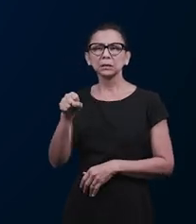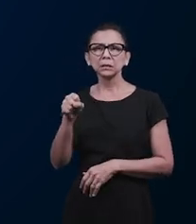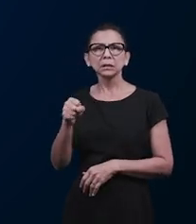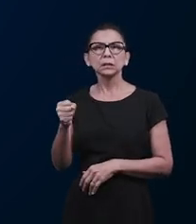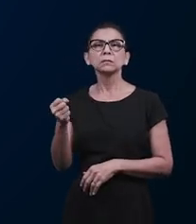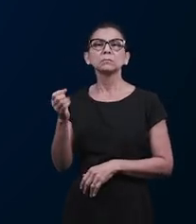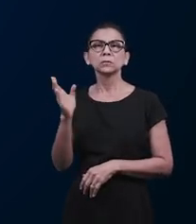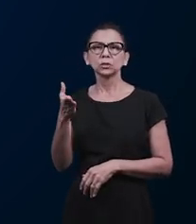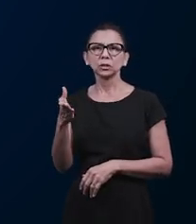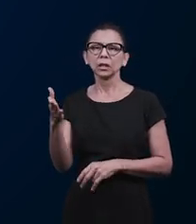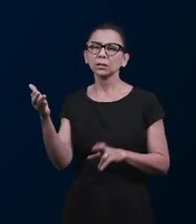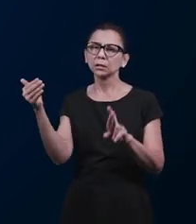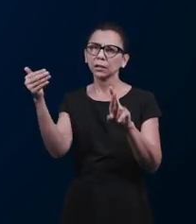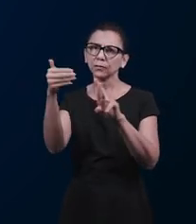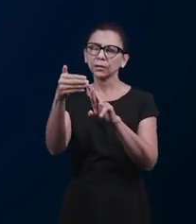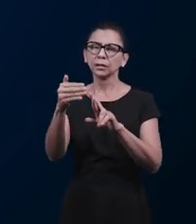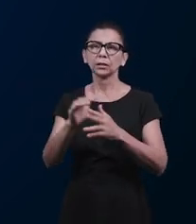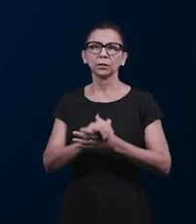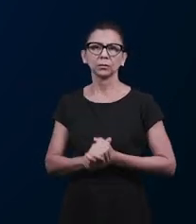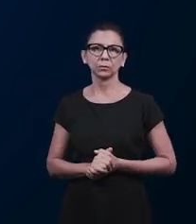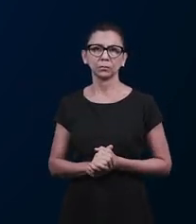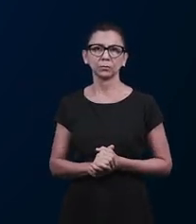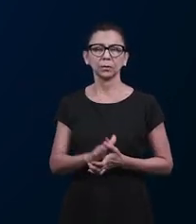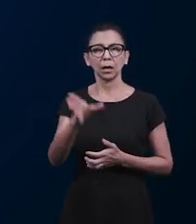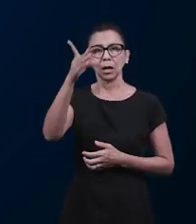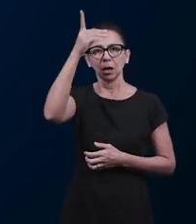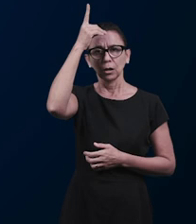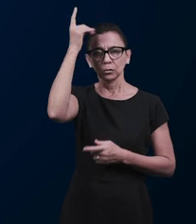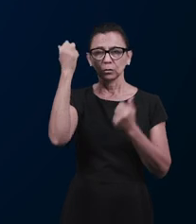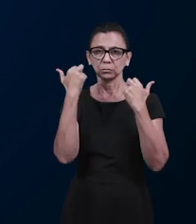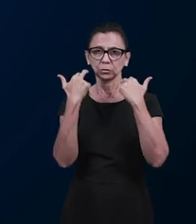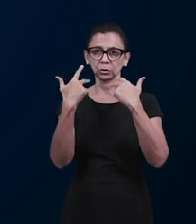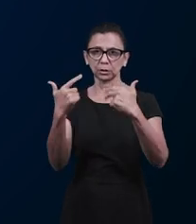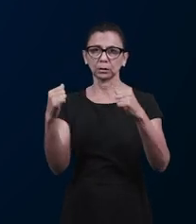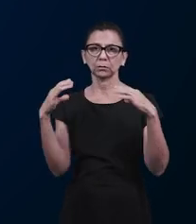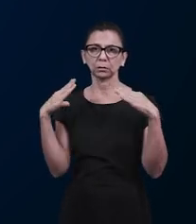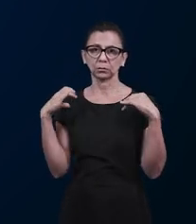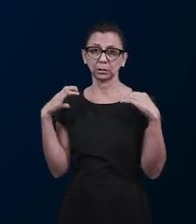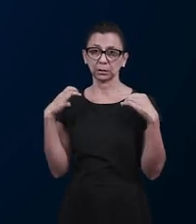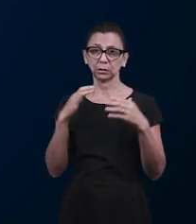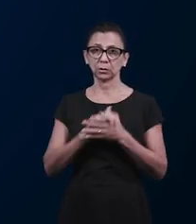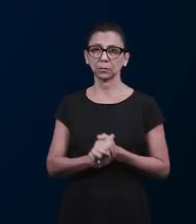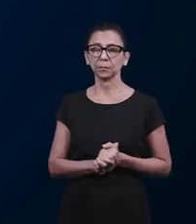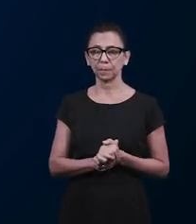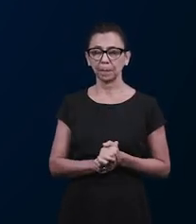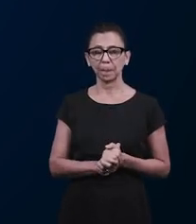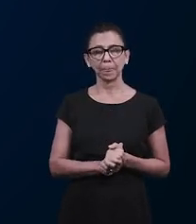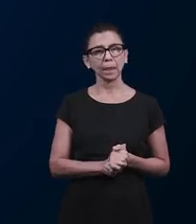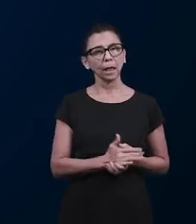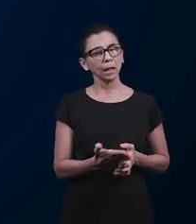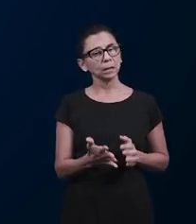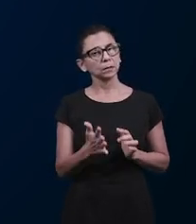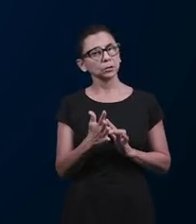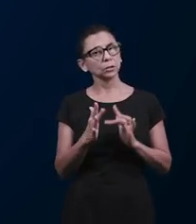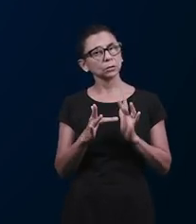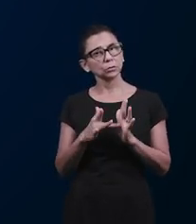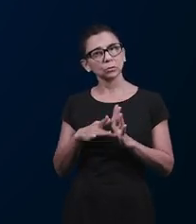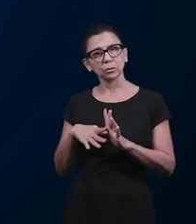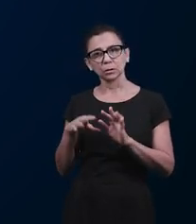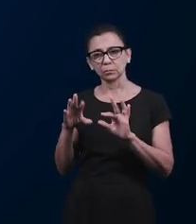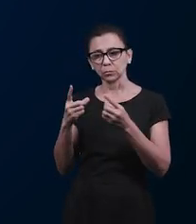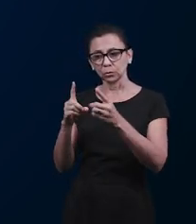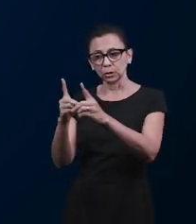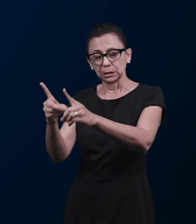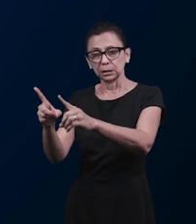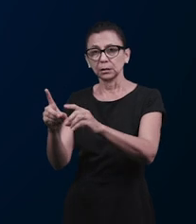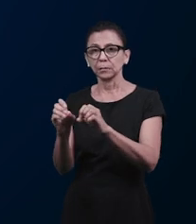dom de línguas. Por quê? Porque o Senhor Jesus ele fez questão de ensinar aos seus discípulos que